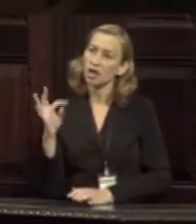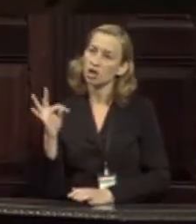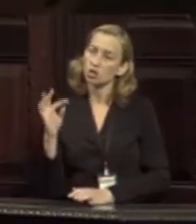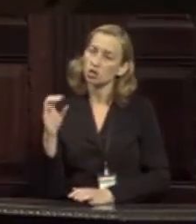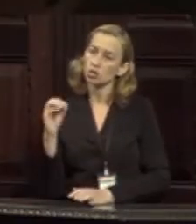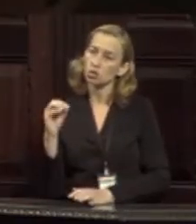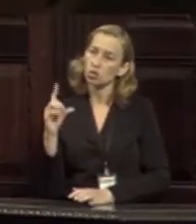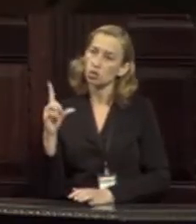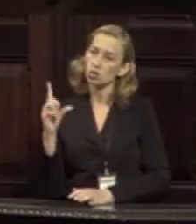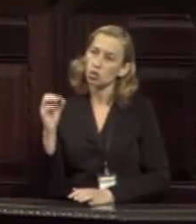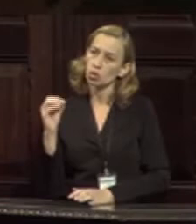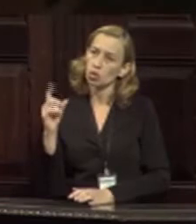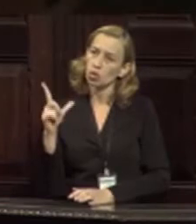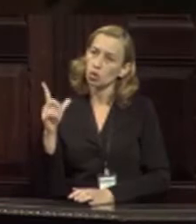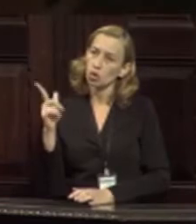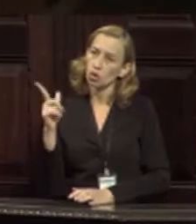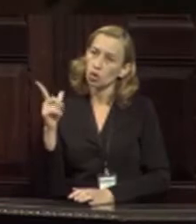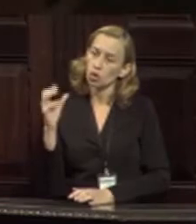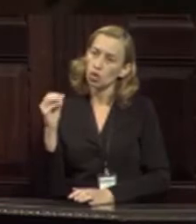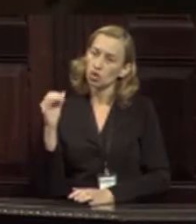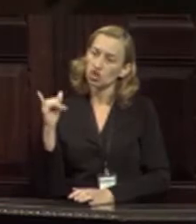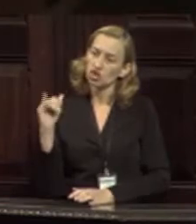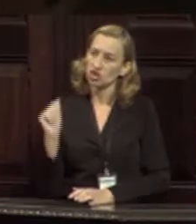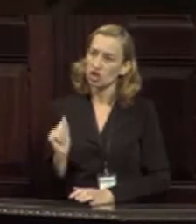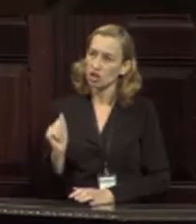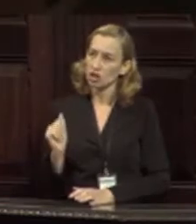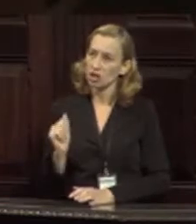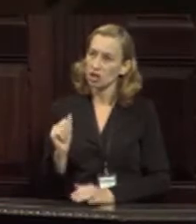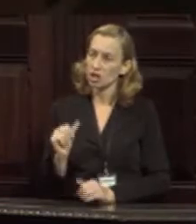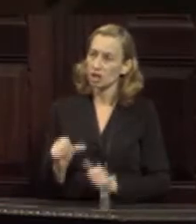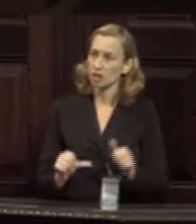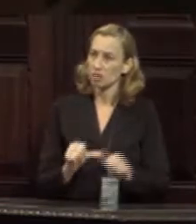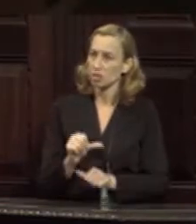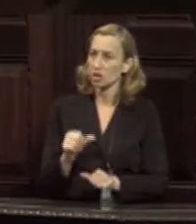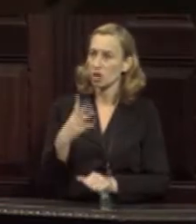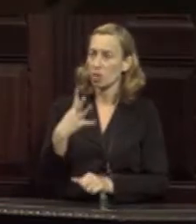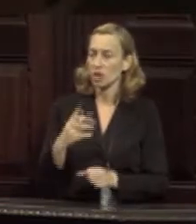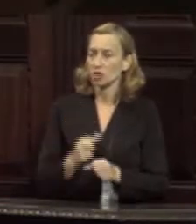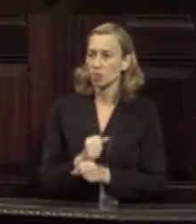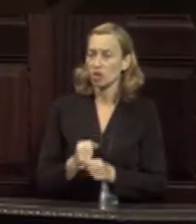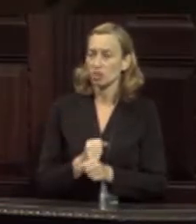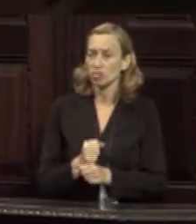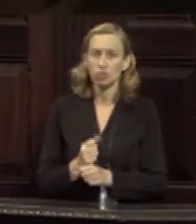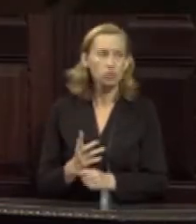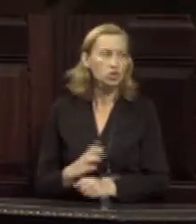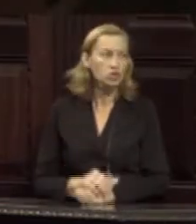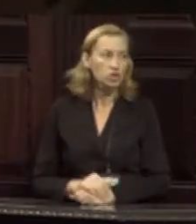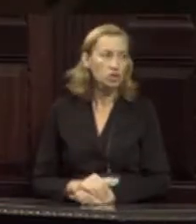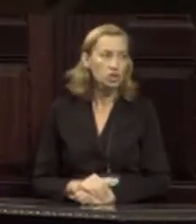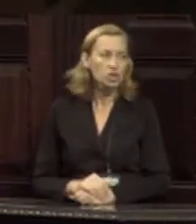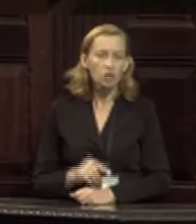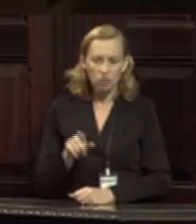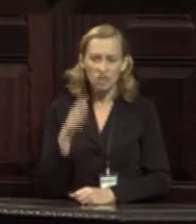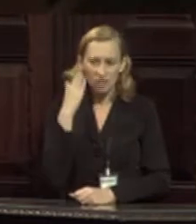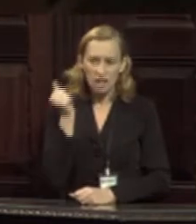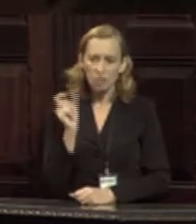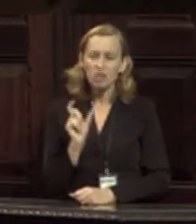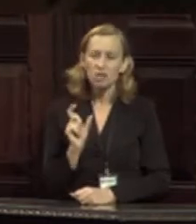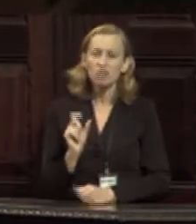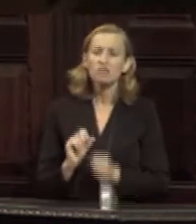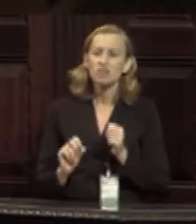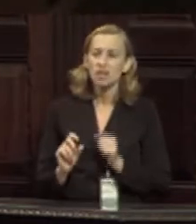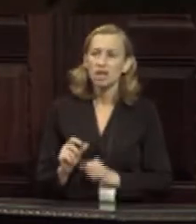a velha seria em 4 anos. Sabe qual a transição que eles fizeram, deputado Jânio Mendes?